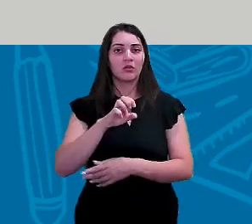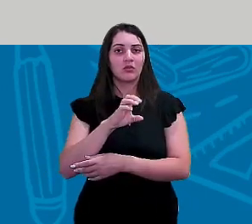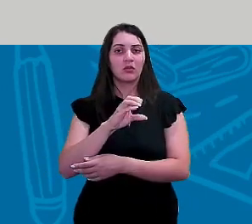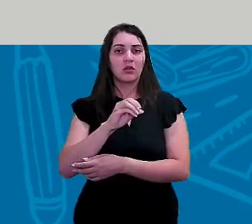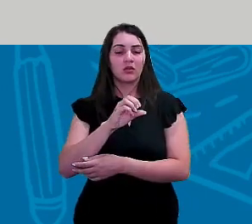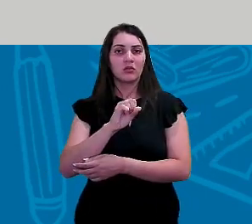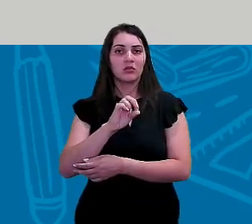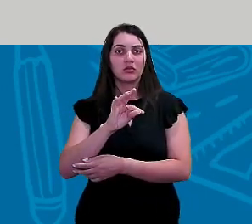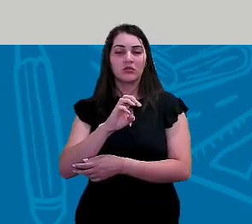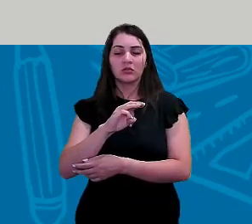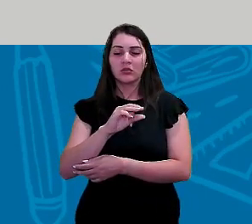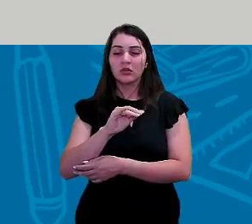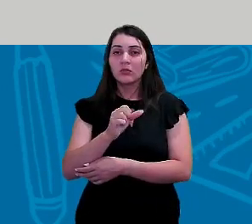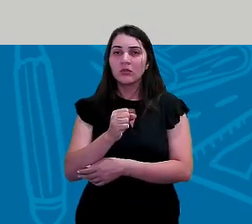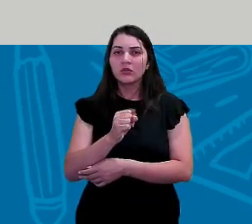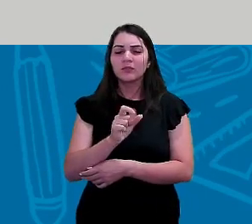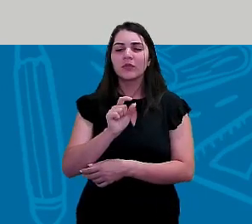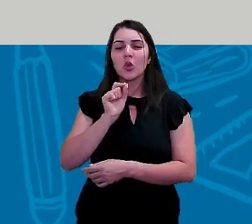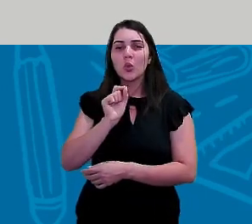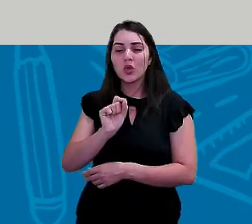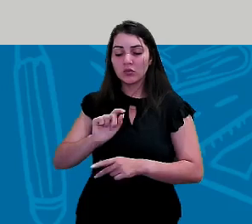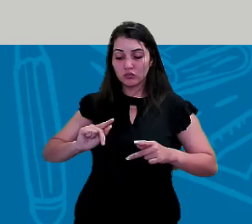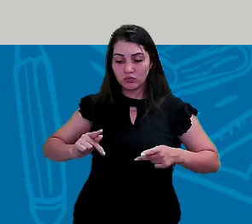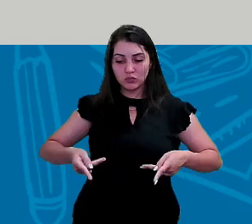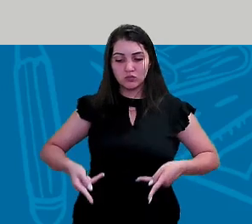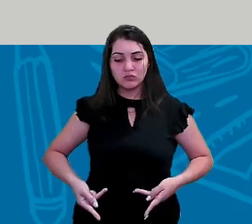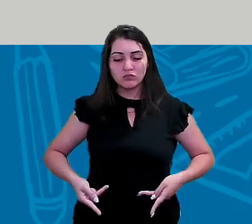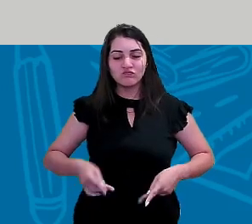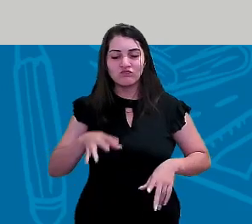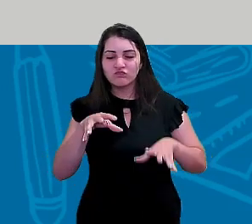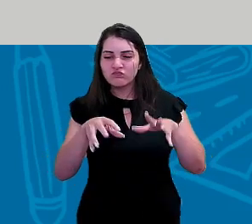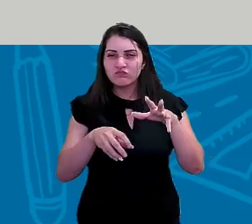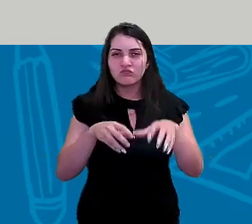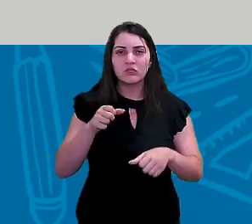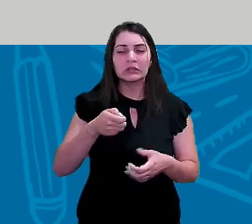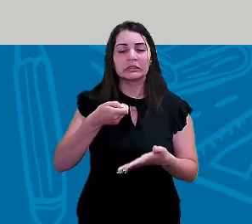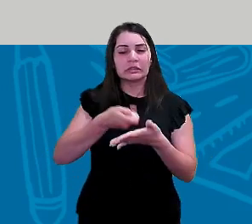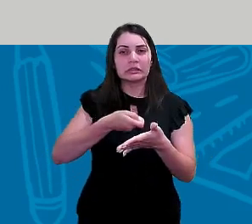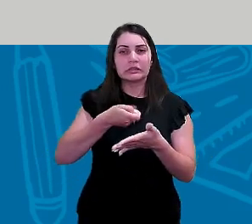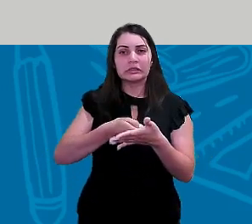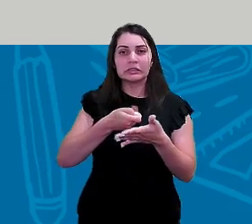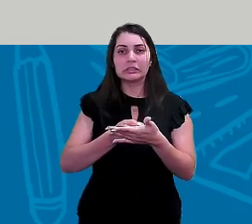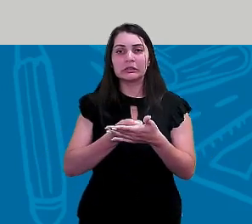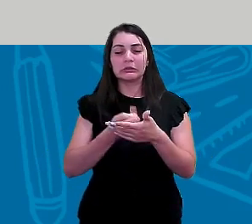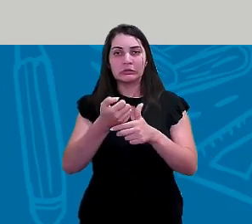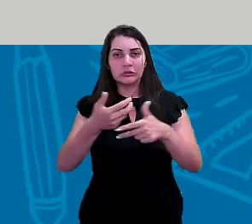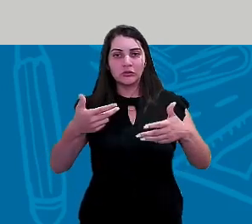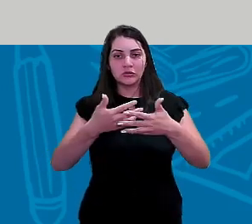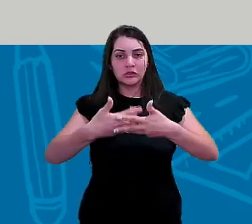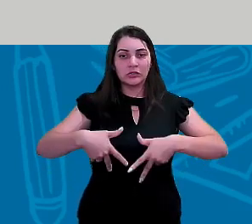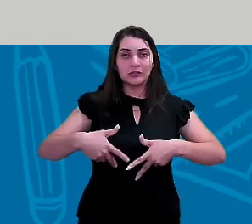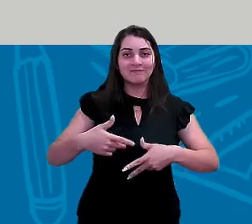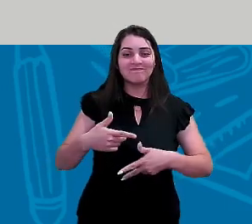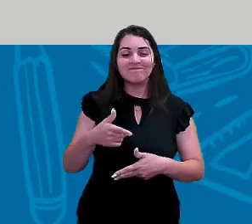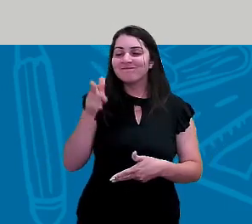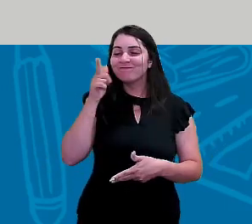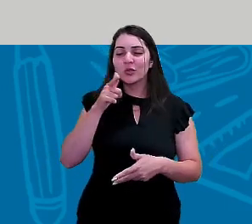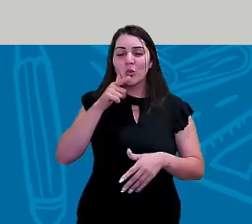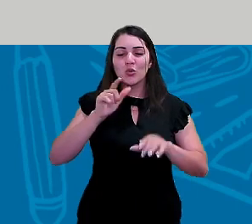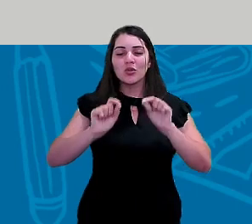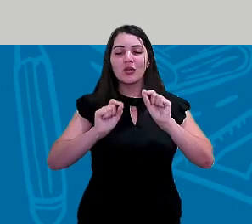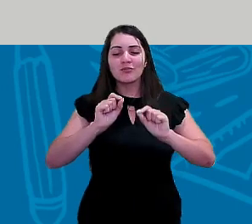Então, o ser humano, o homem, está explorando tantos recursos naturais que a natureza não está tendo como se equilibrar e está